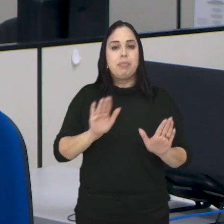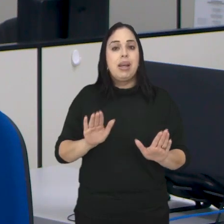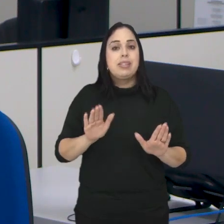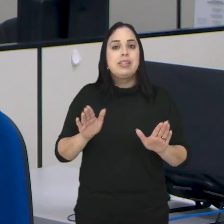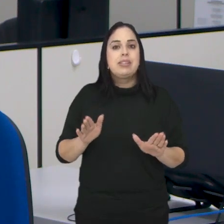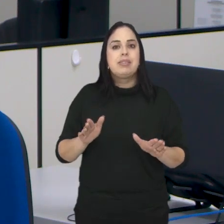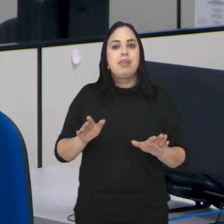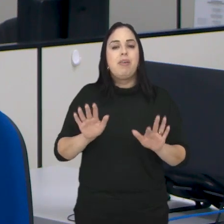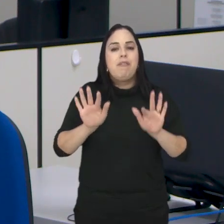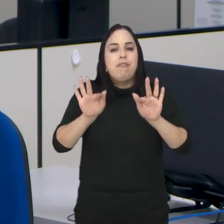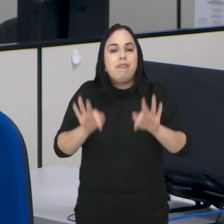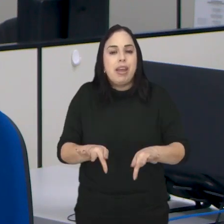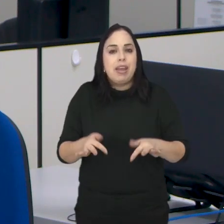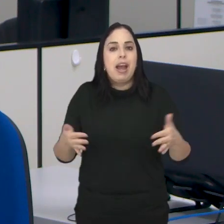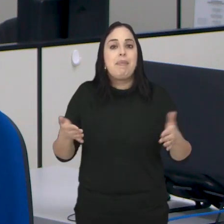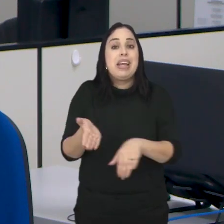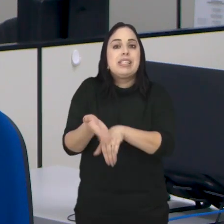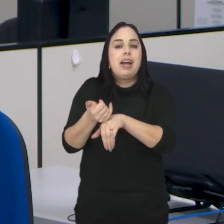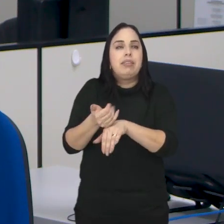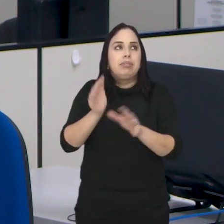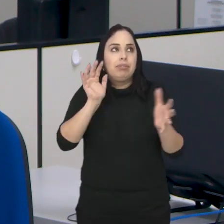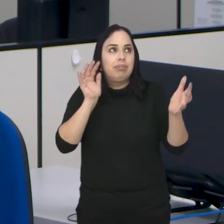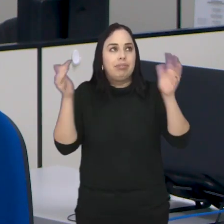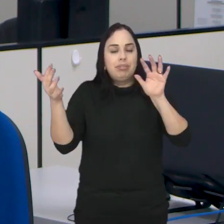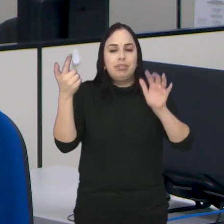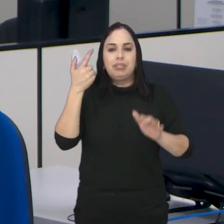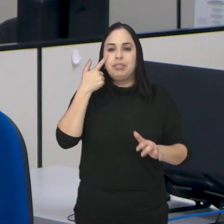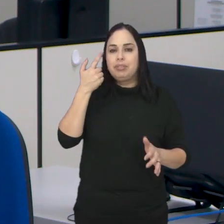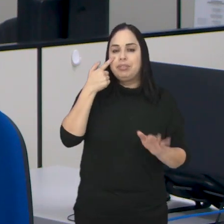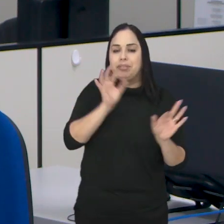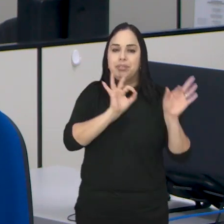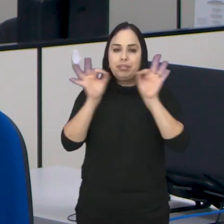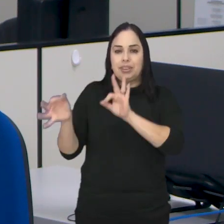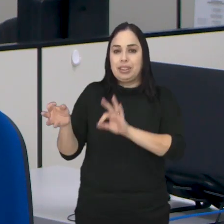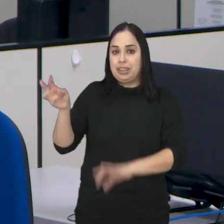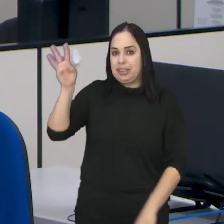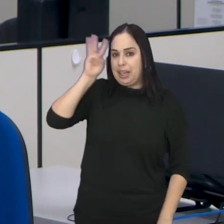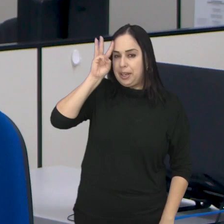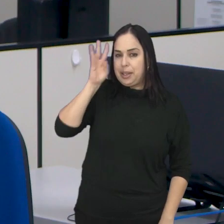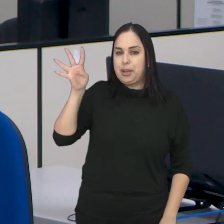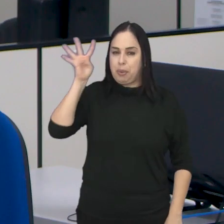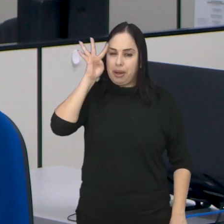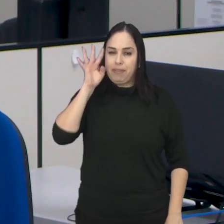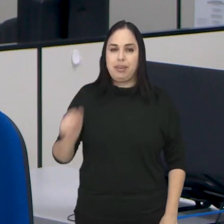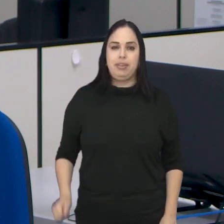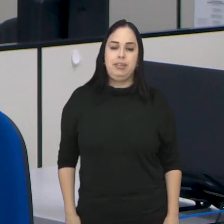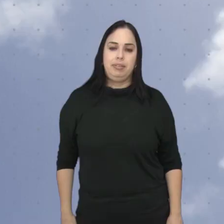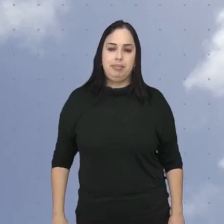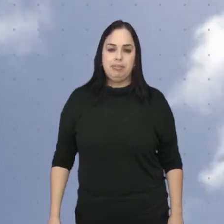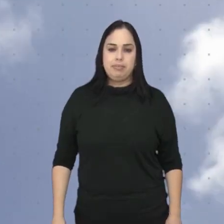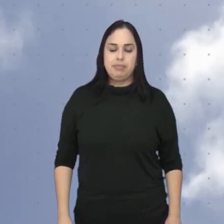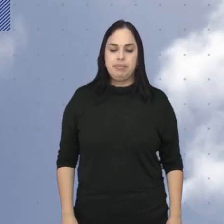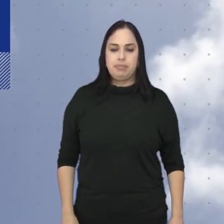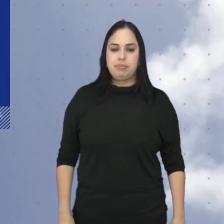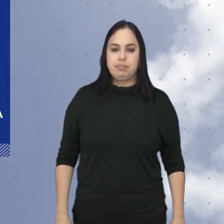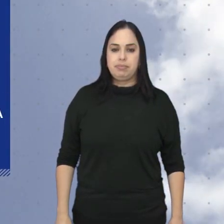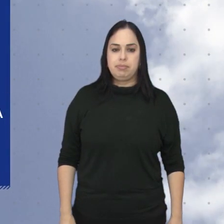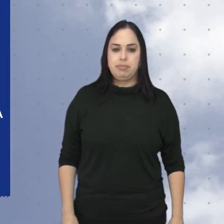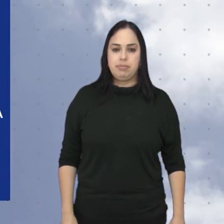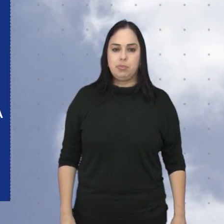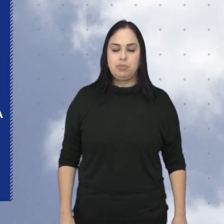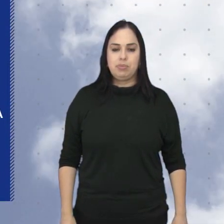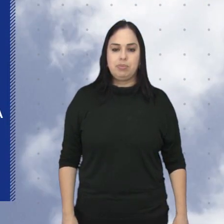antes de acabar o jornal de hoje, tem a previsão do tempo. Confira as informações para esta terça e quarta-feira.